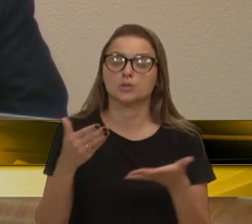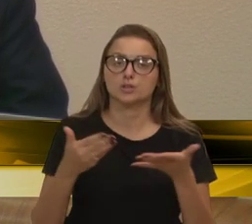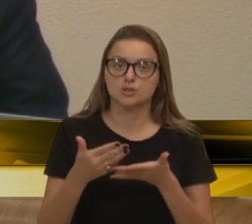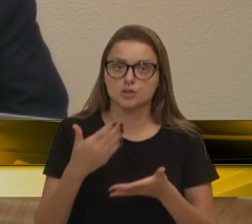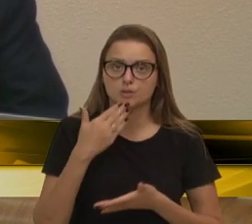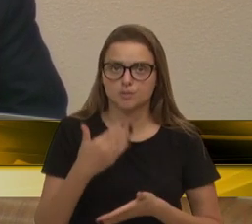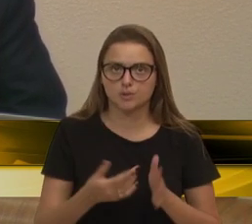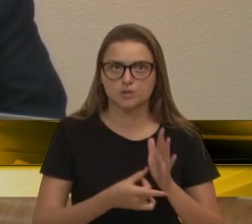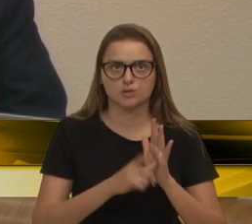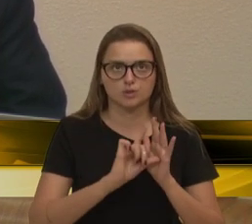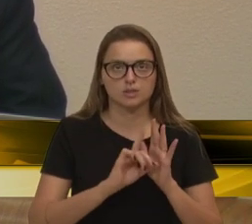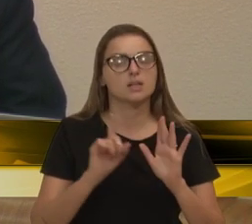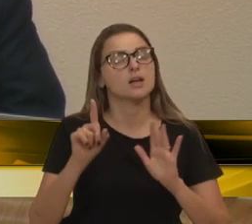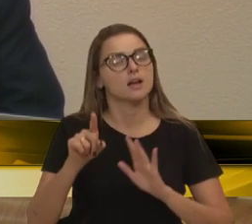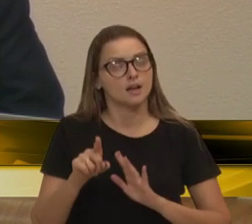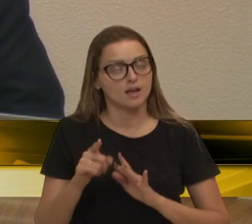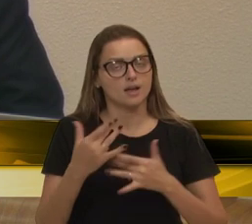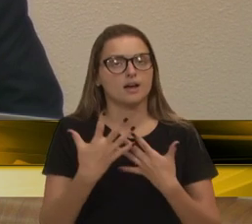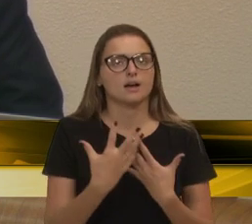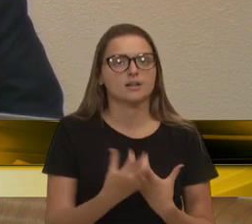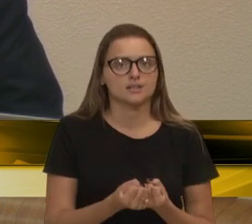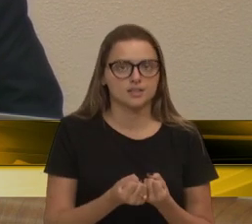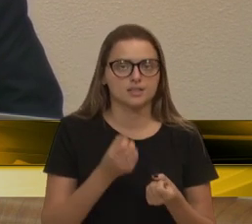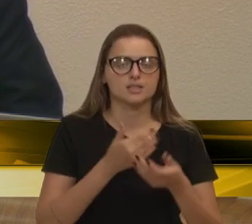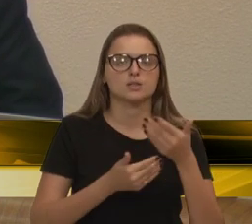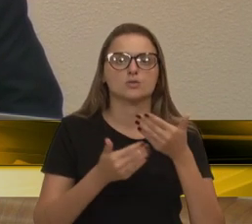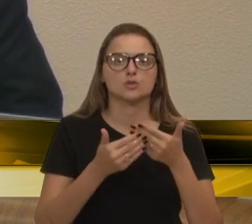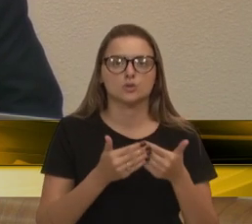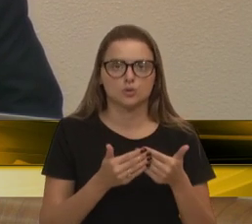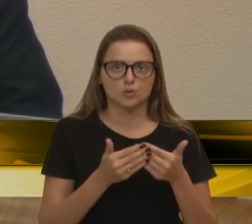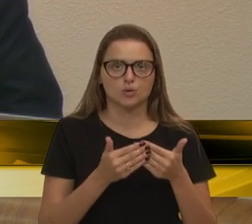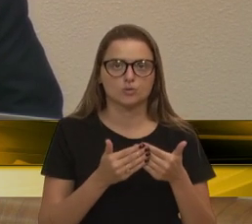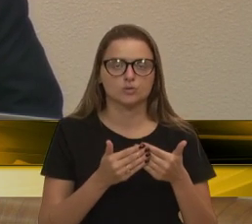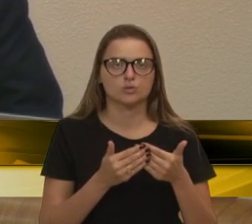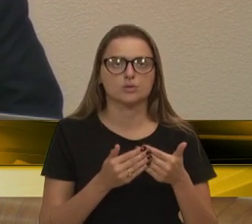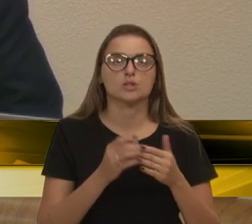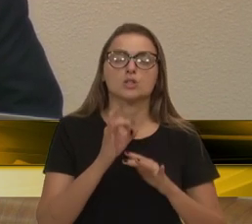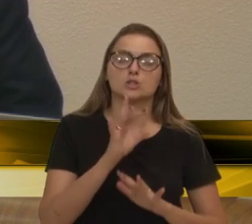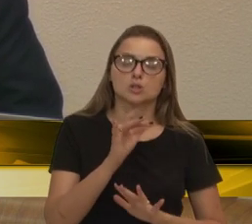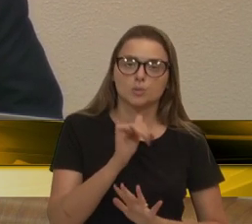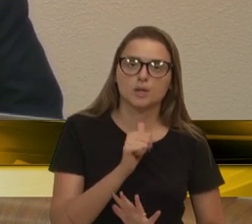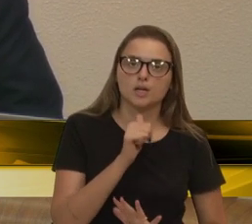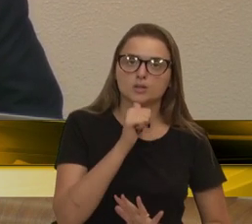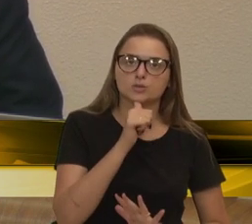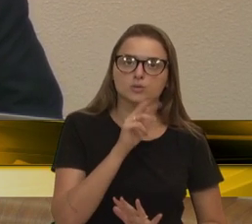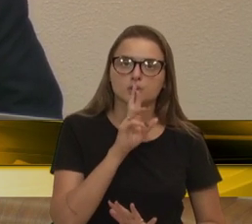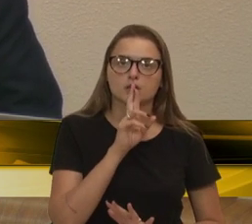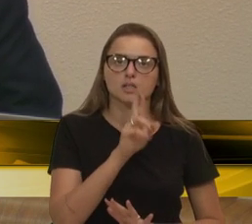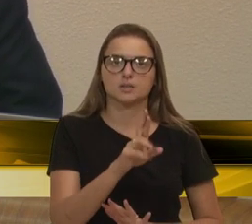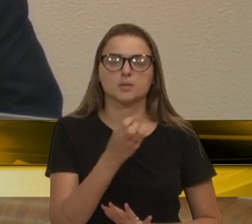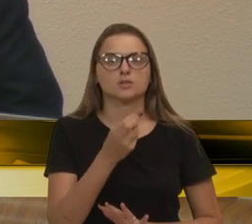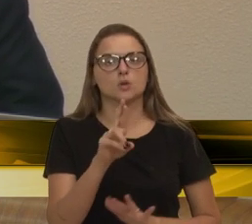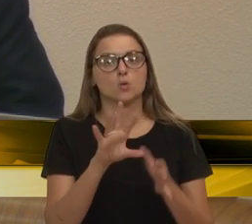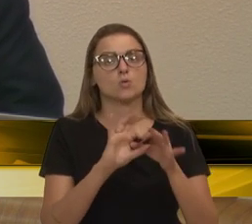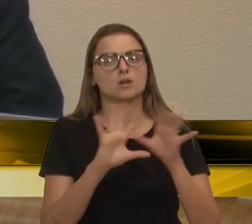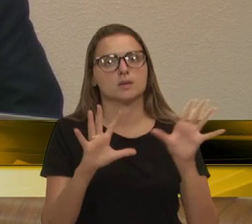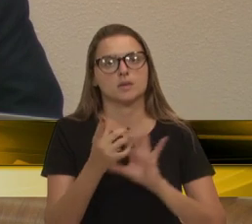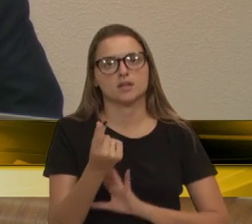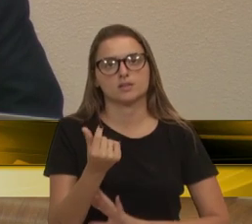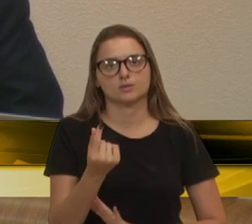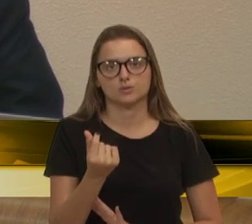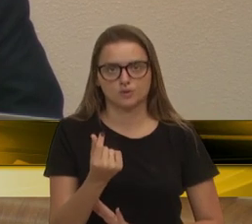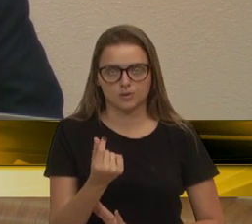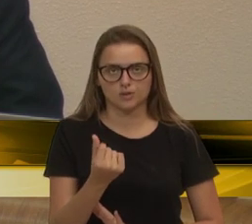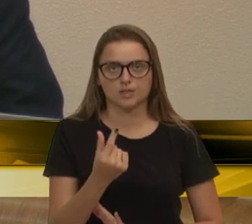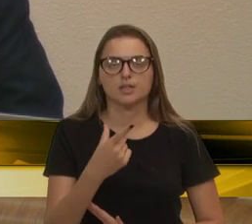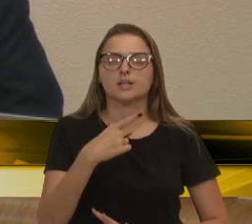é caso de parcial deferimento do pleito apenas para suspender o levantamento ou liberação de valores, devendo ser